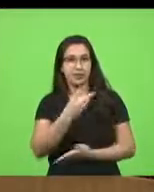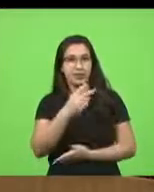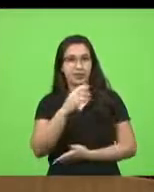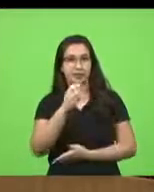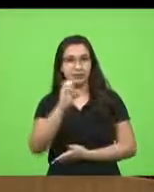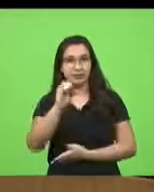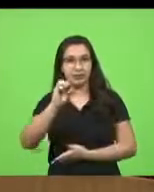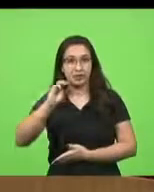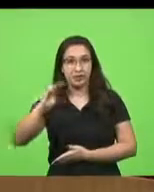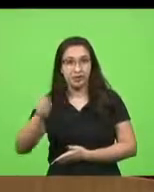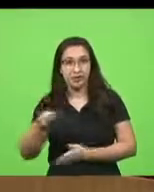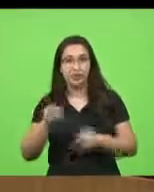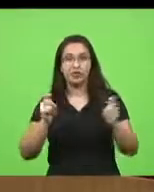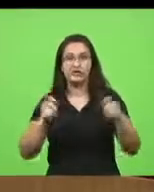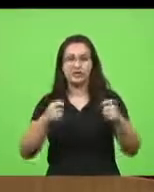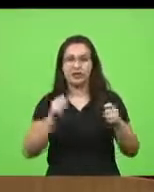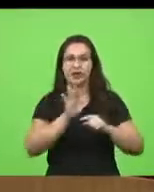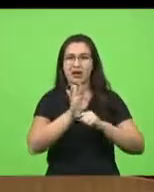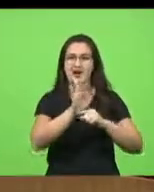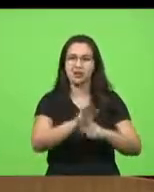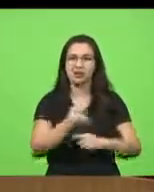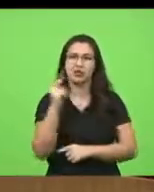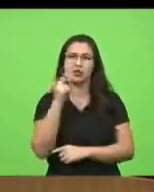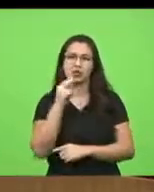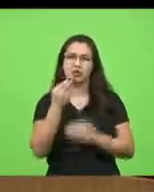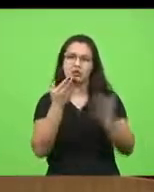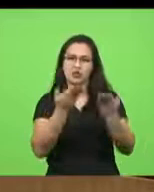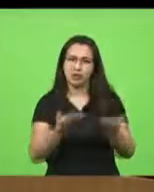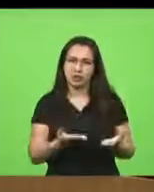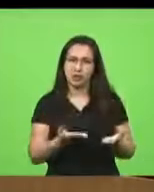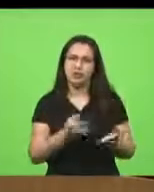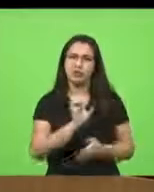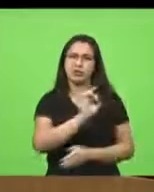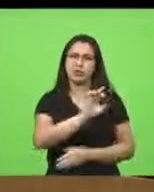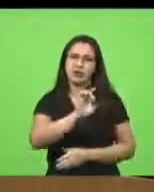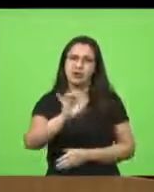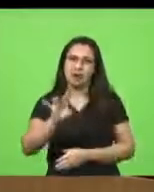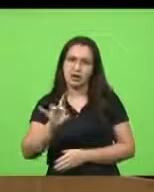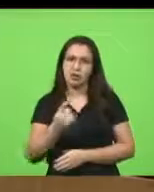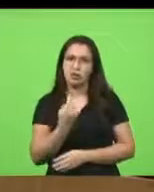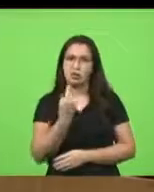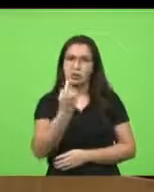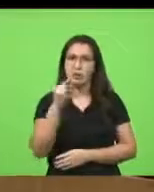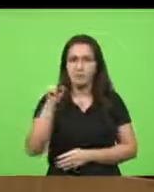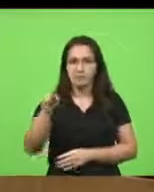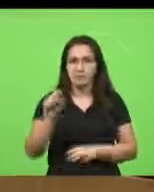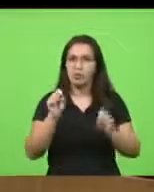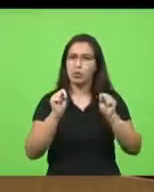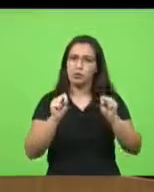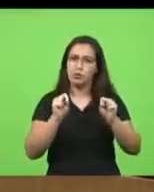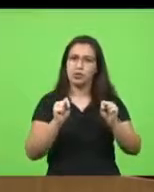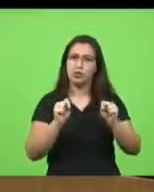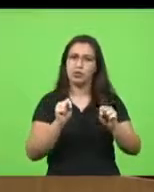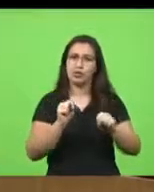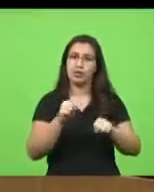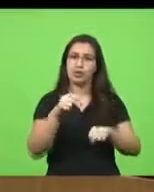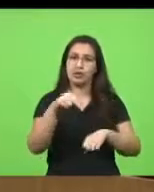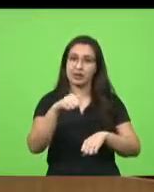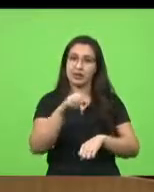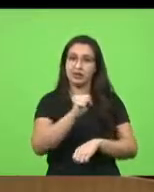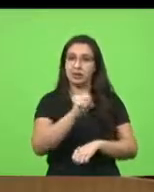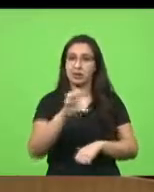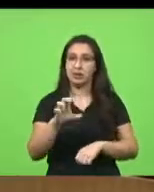para atender, pelo menos aí emergencialmente, com R$ 1.000 cada um. O Estado de Santa Catarina, que tem o